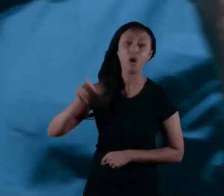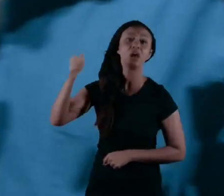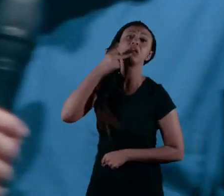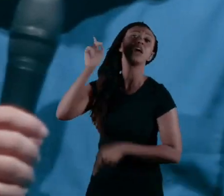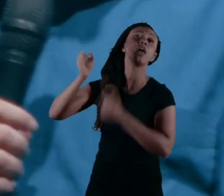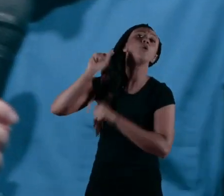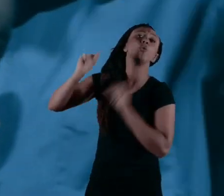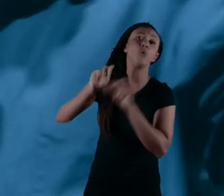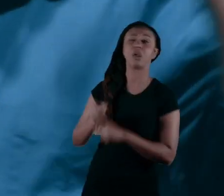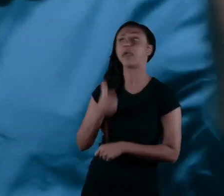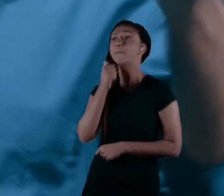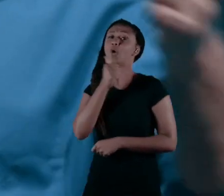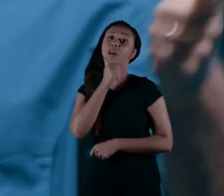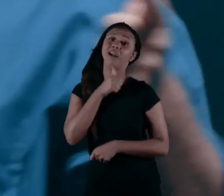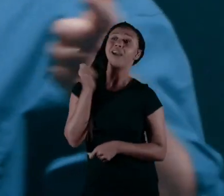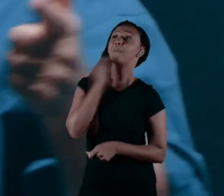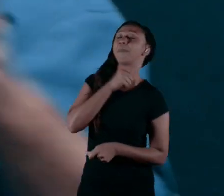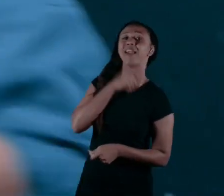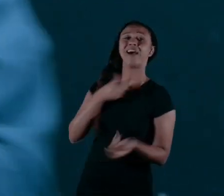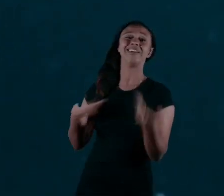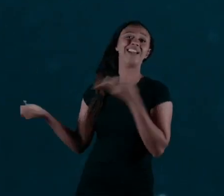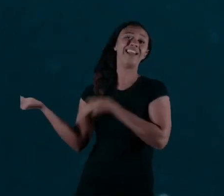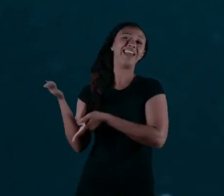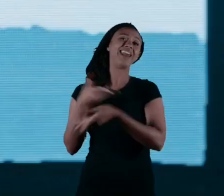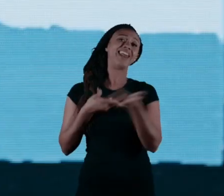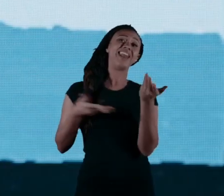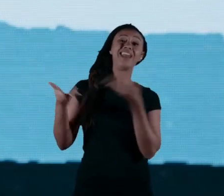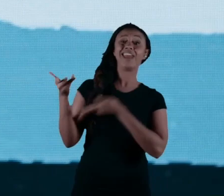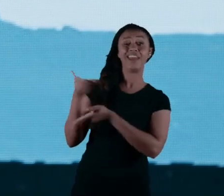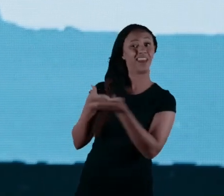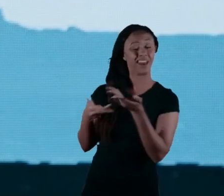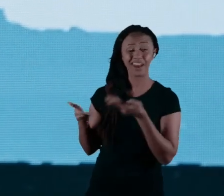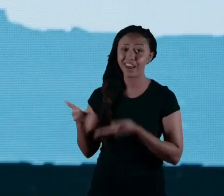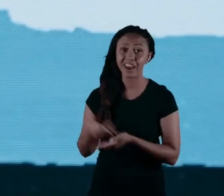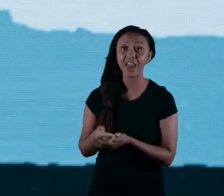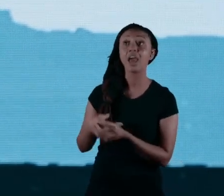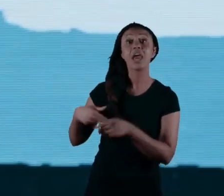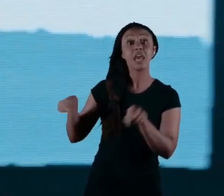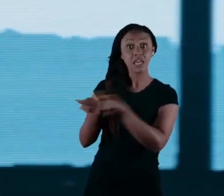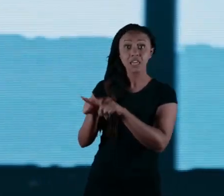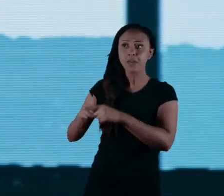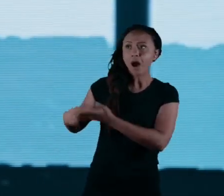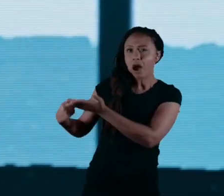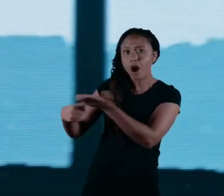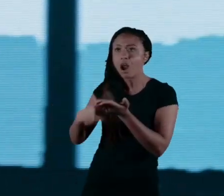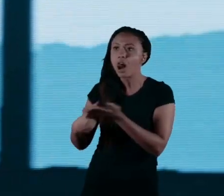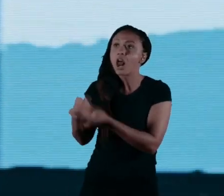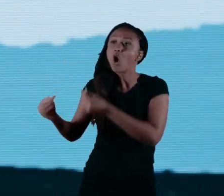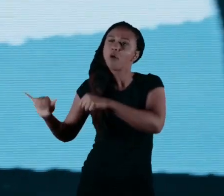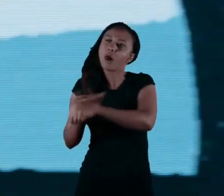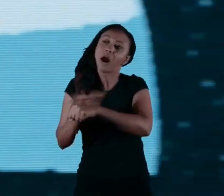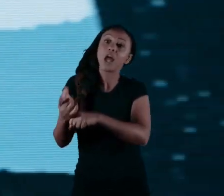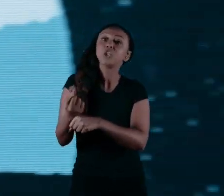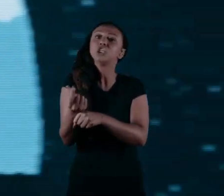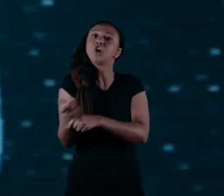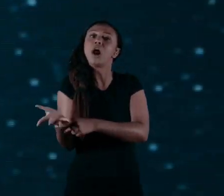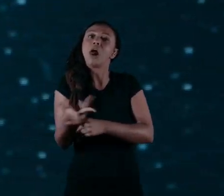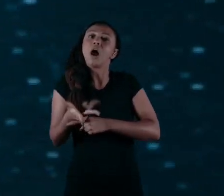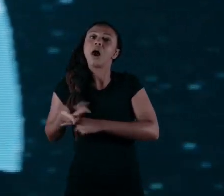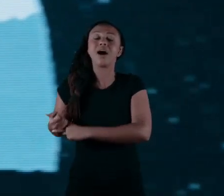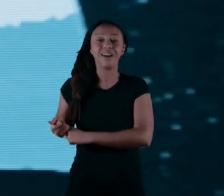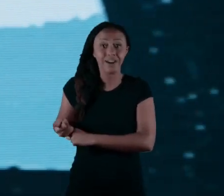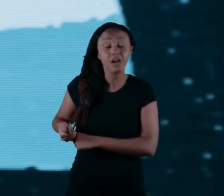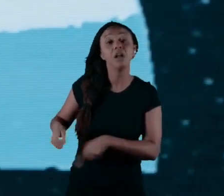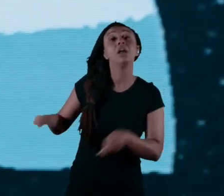mulher, estão contando piada, estão muitas vezes conspirando em como ganhar dinheiro. E